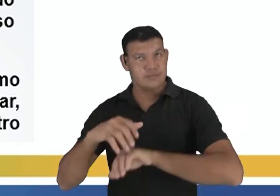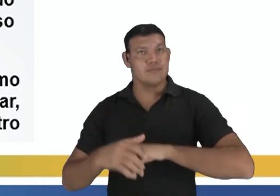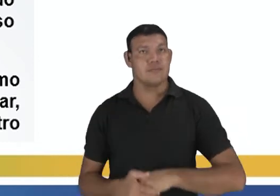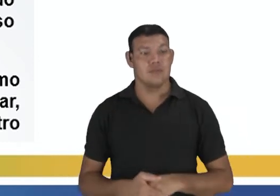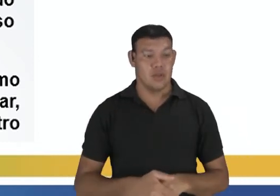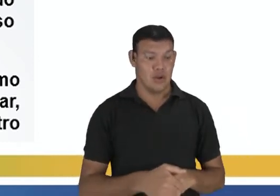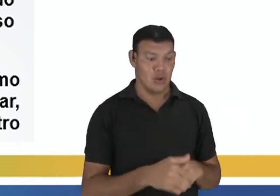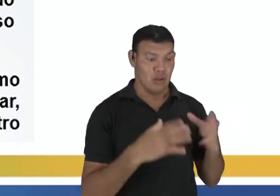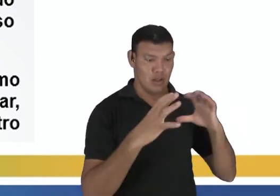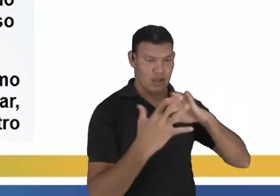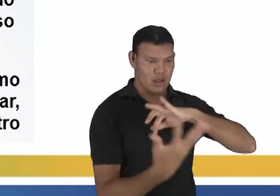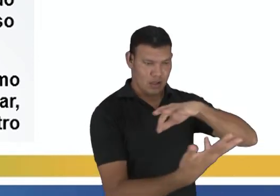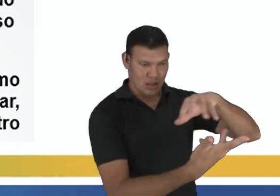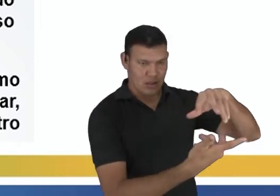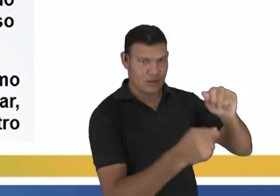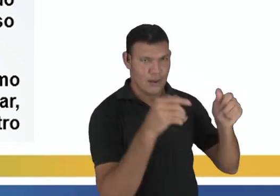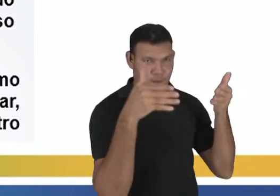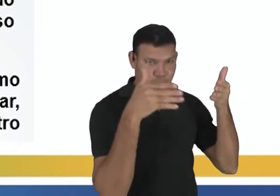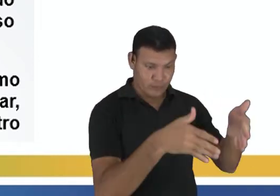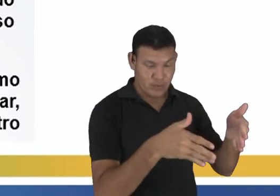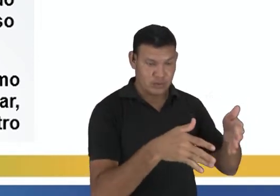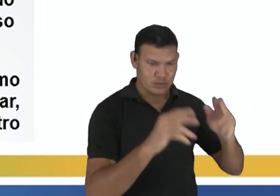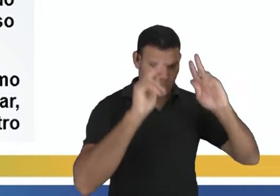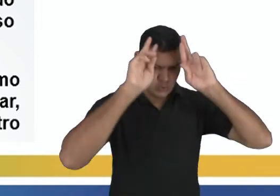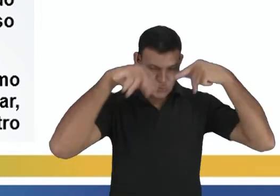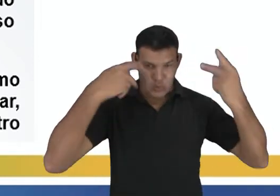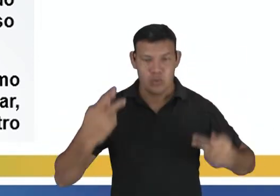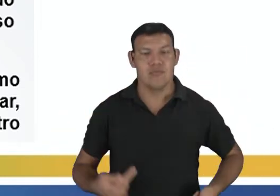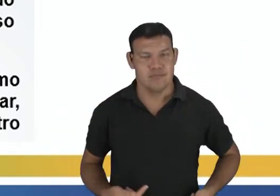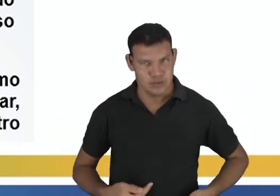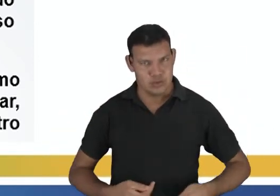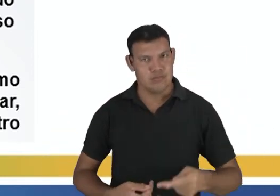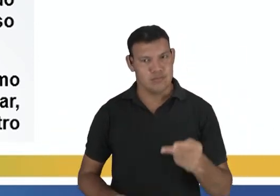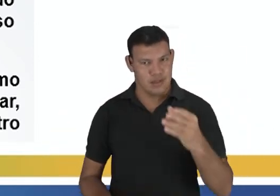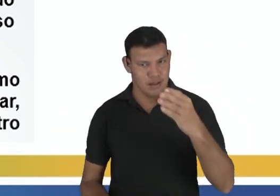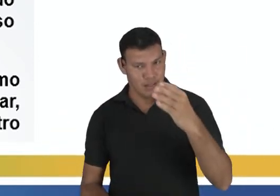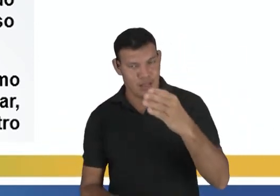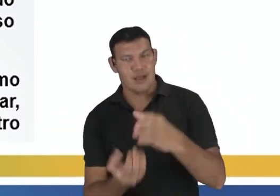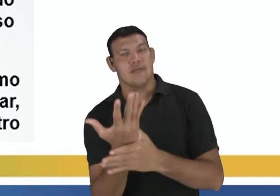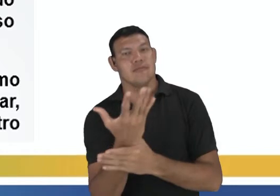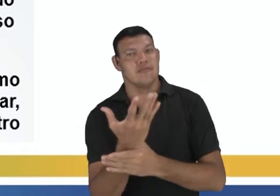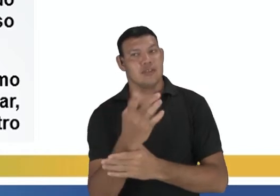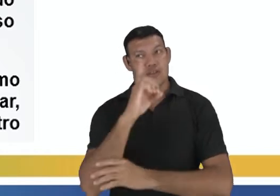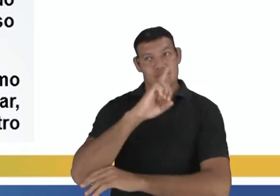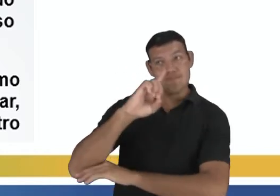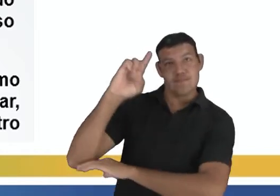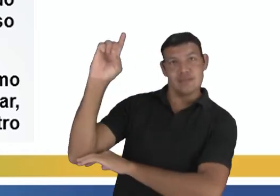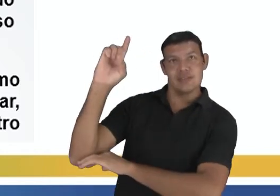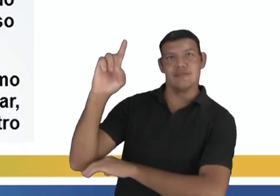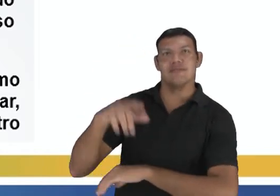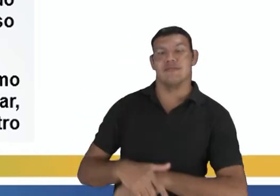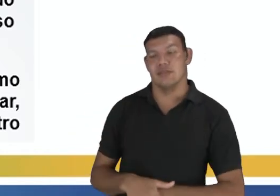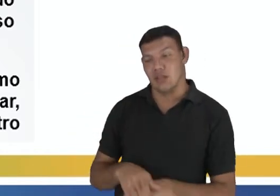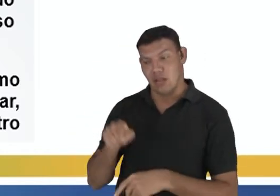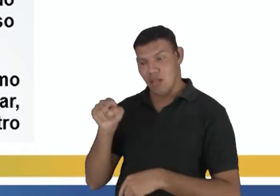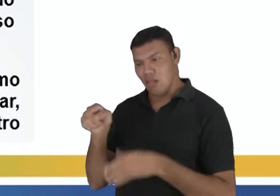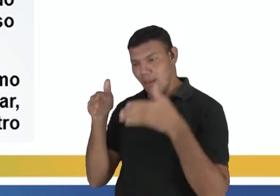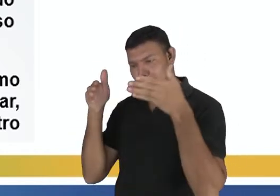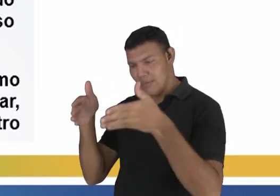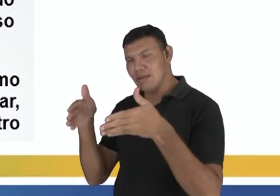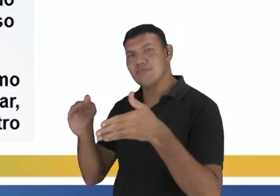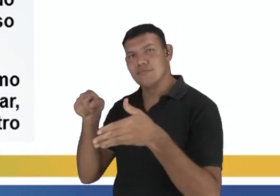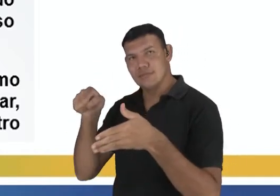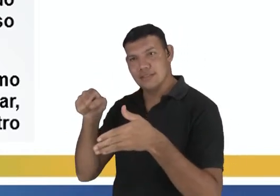do geocentrismo, eles diziam que o homem seria o objeto da criação, e o heliocentrismo, que Deus era o centro do universo. Então